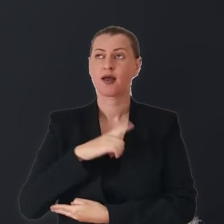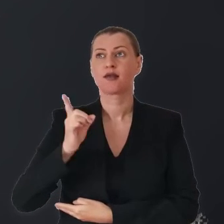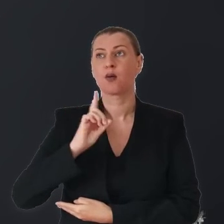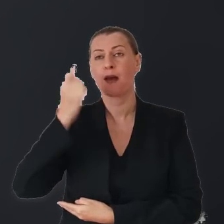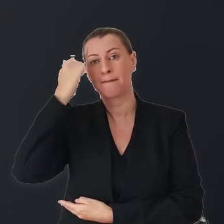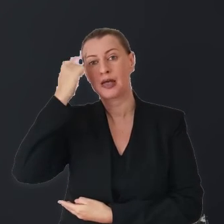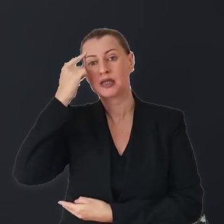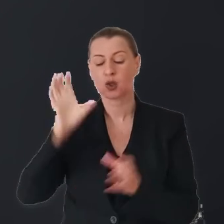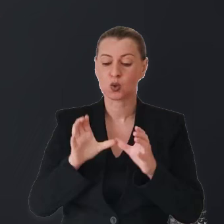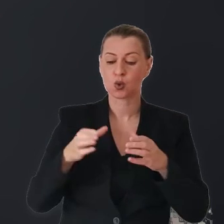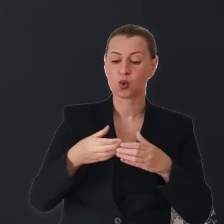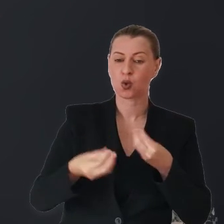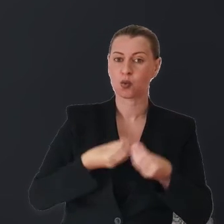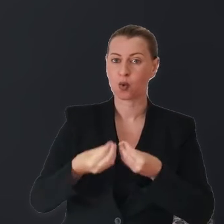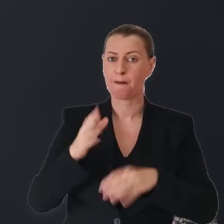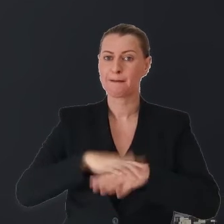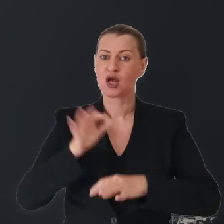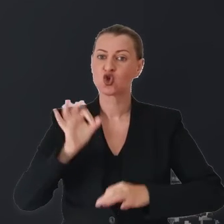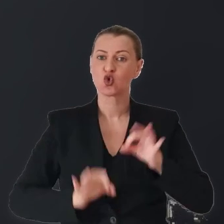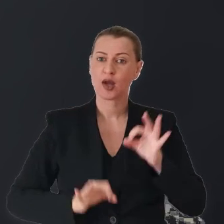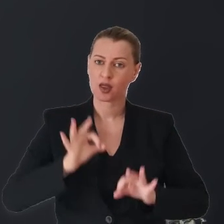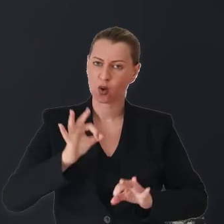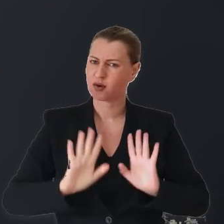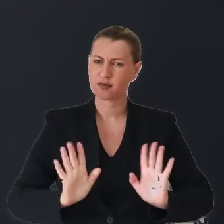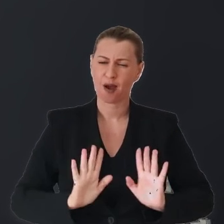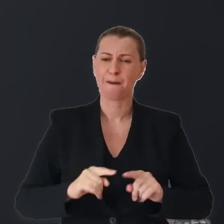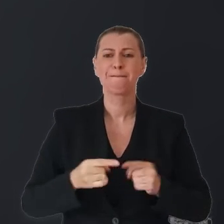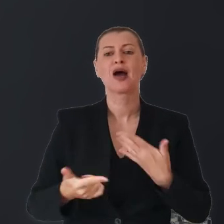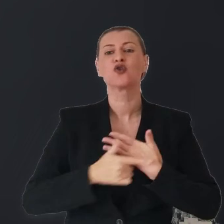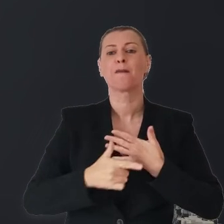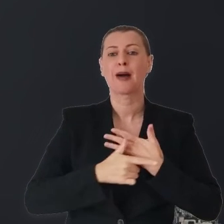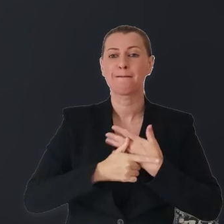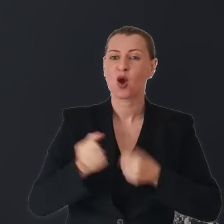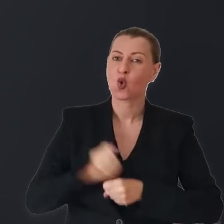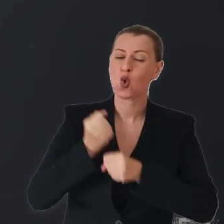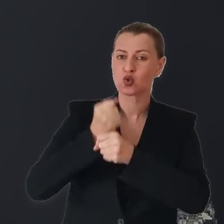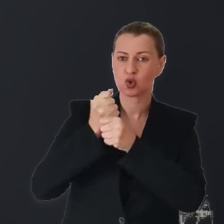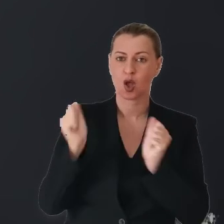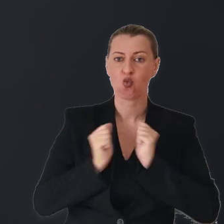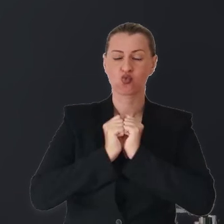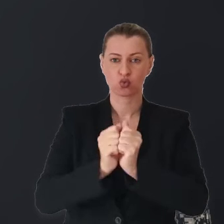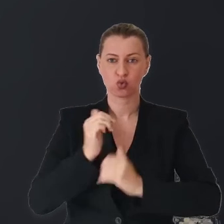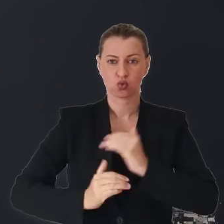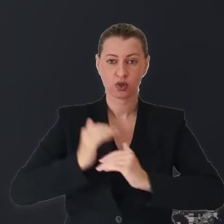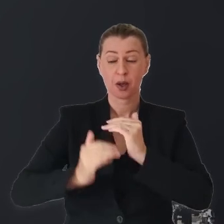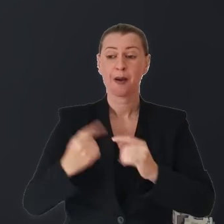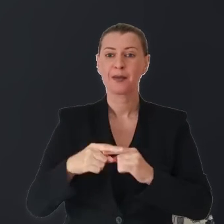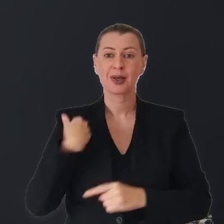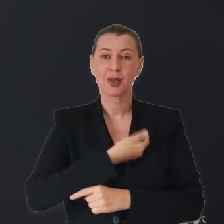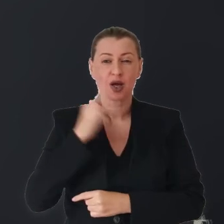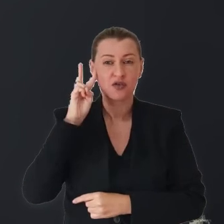pensando no comitê como uma questão mais julgadora, mas sim num papel construtivo, né? Porque às vezes a gente enxerga coisas